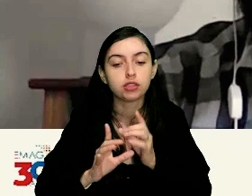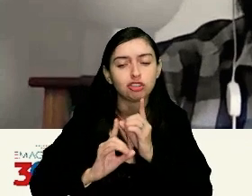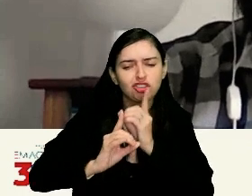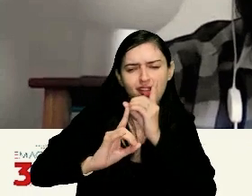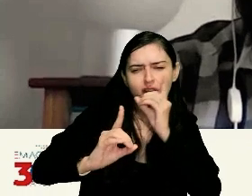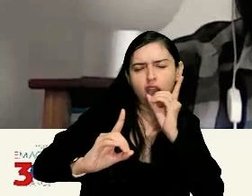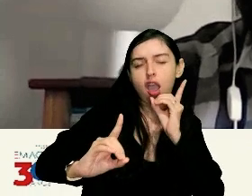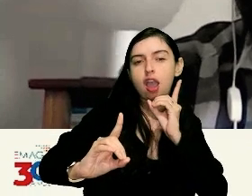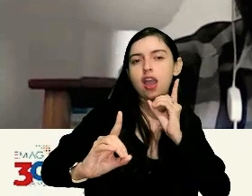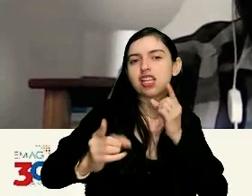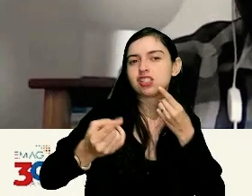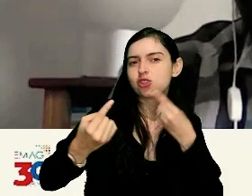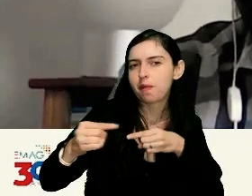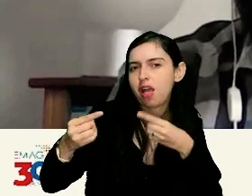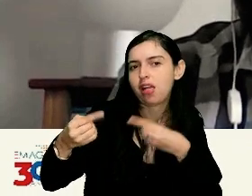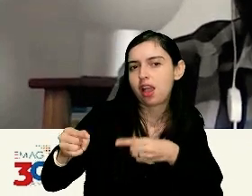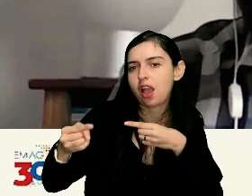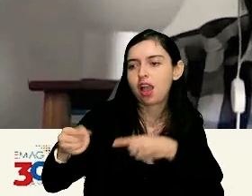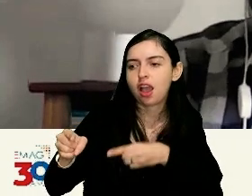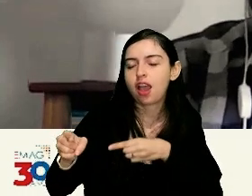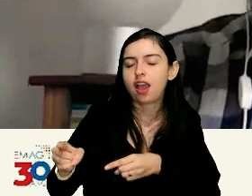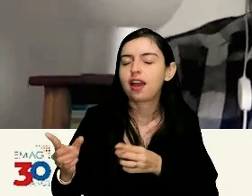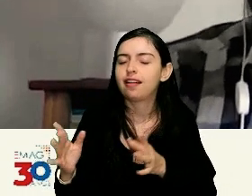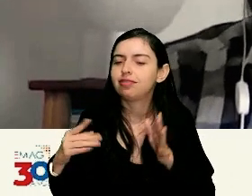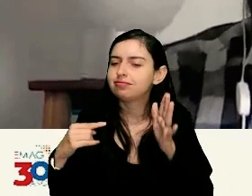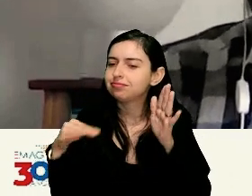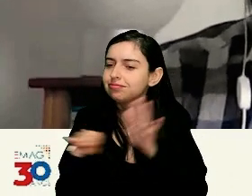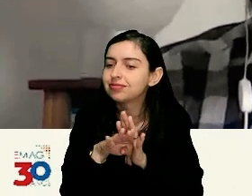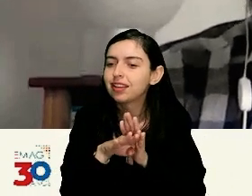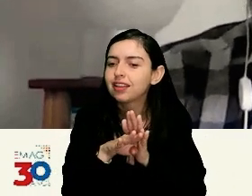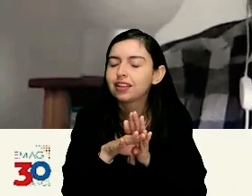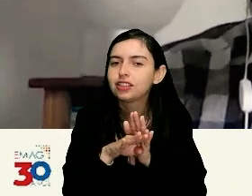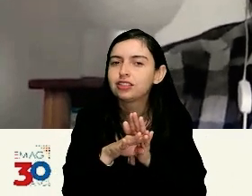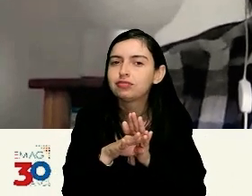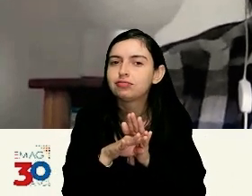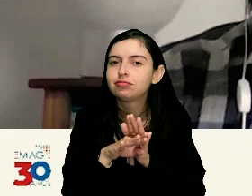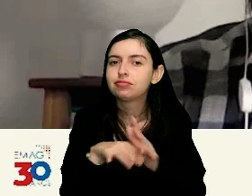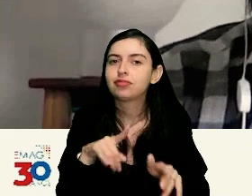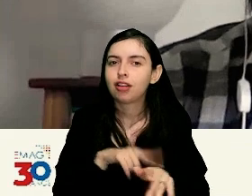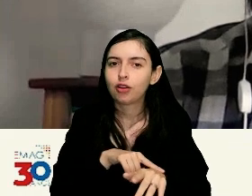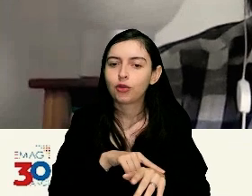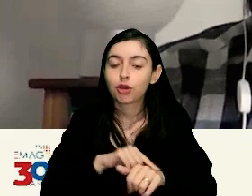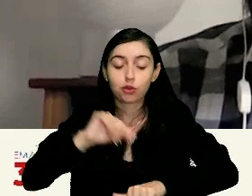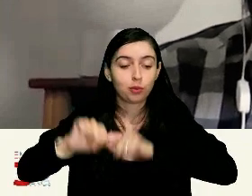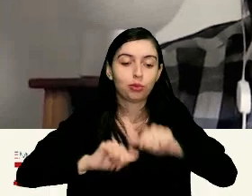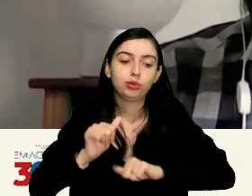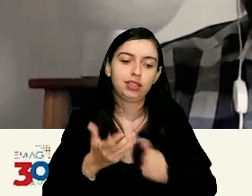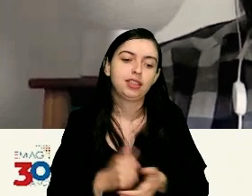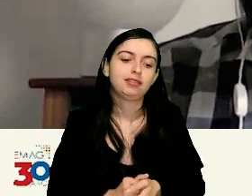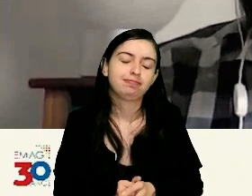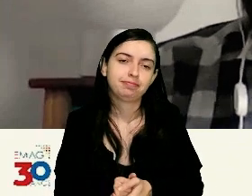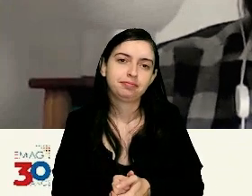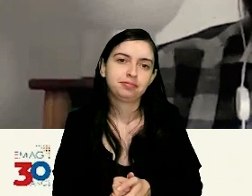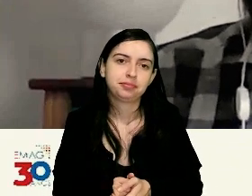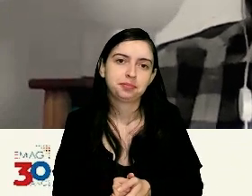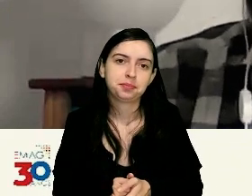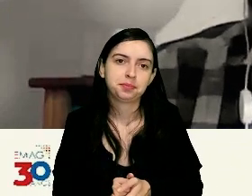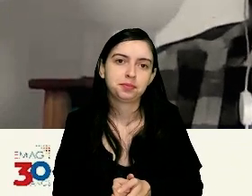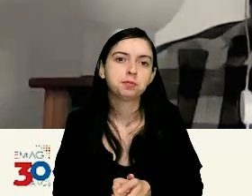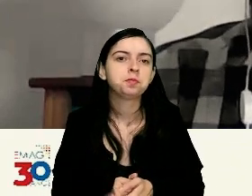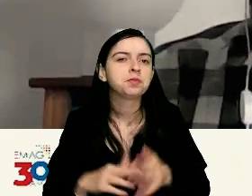provocando, até que numa determinada hora as coisas se transformam, né? Então, eu torço para